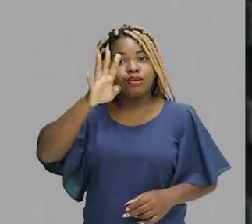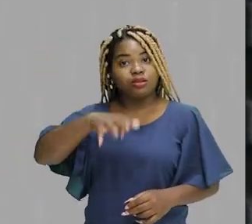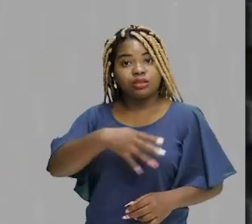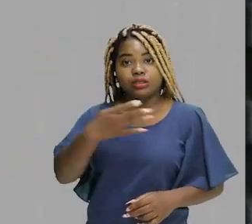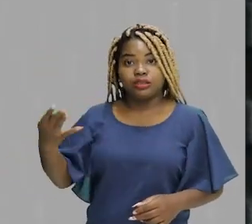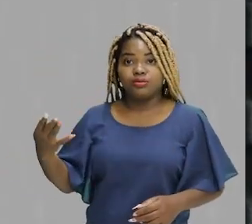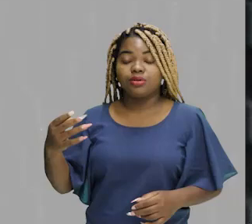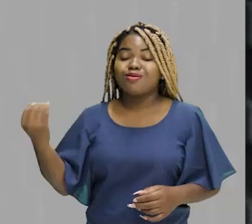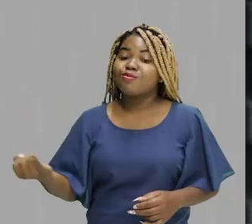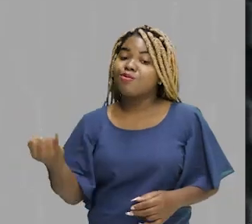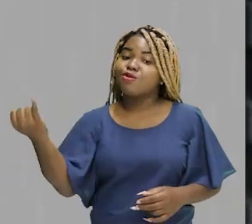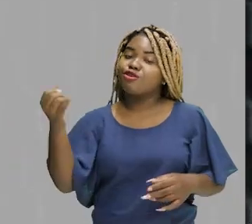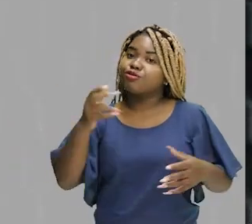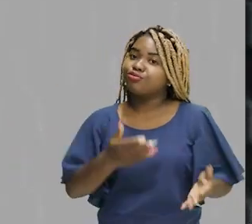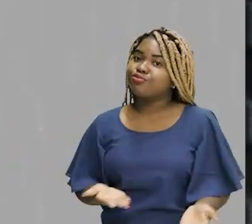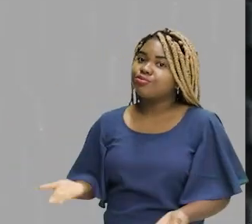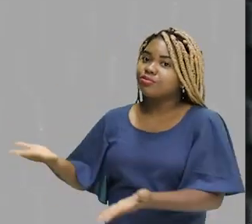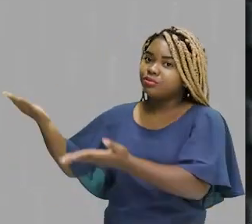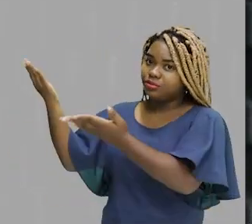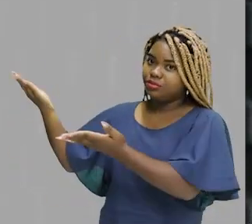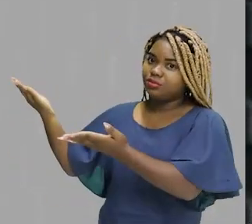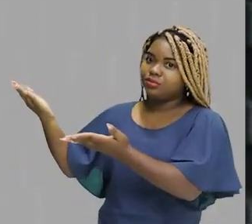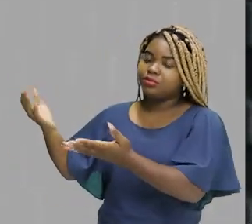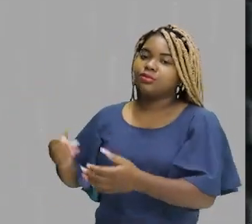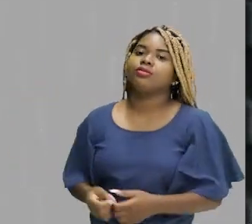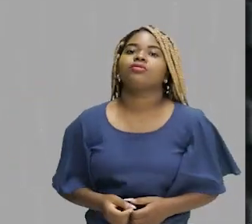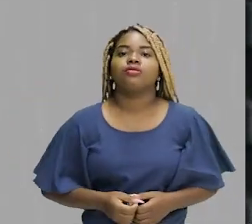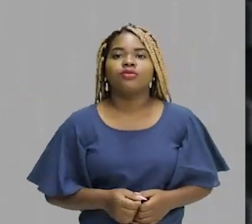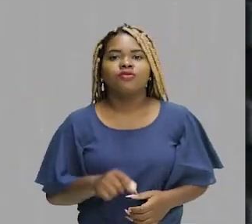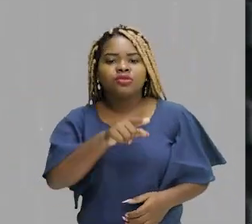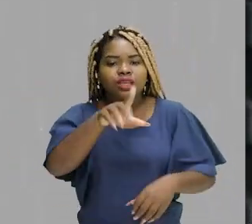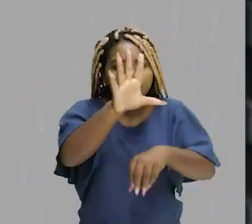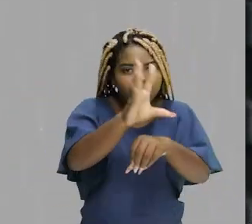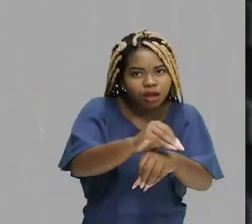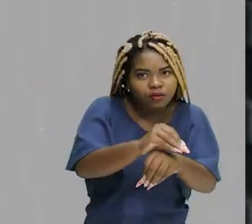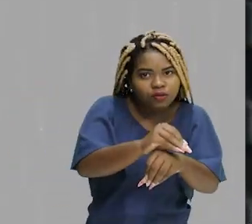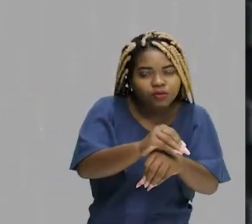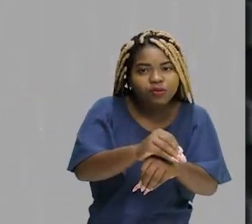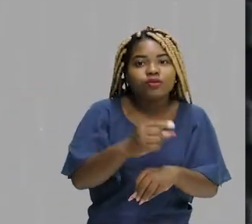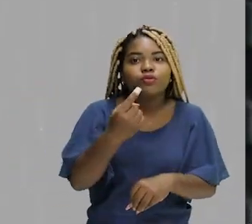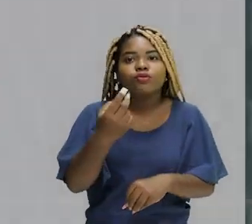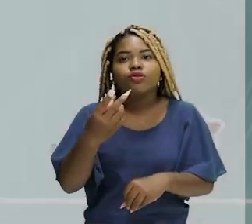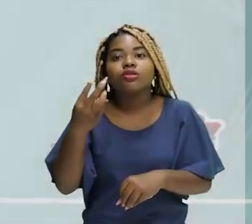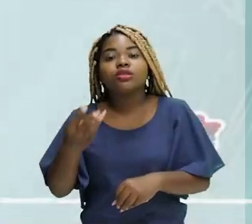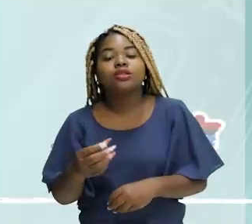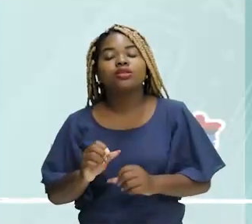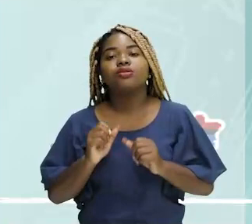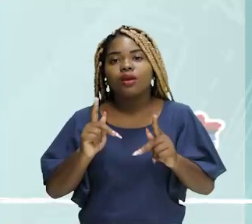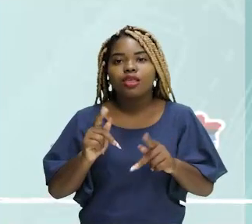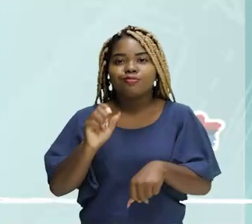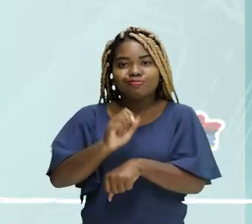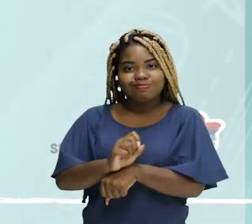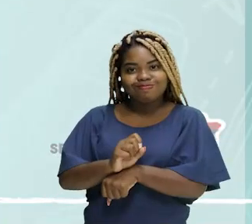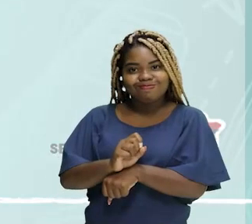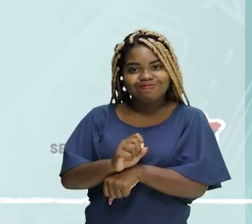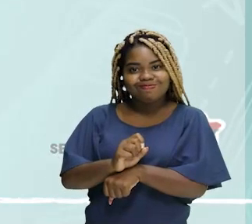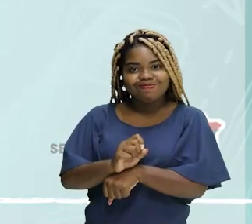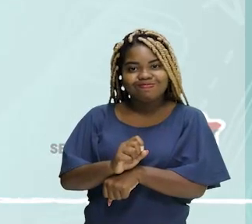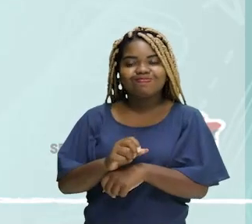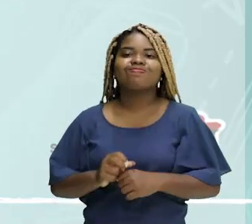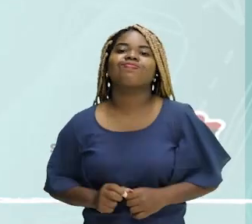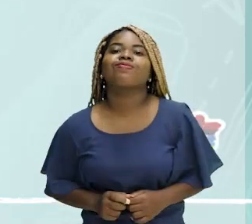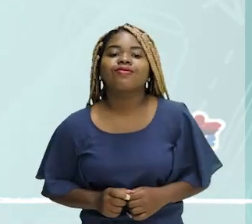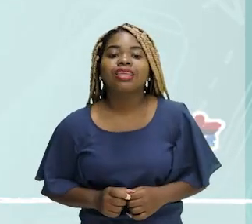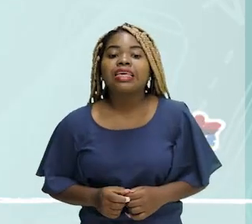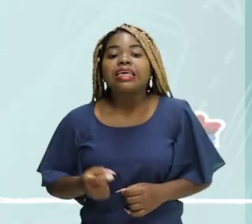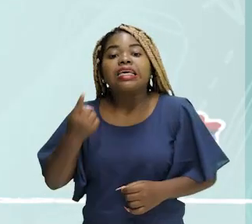aí eu faço a sugestão de você printar a tela, ok, turma? 1, 2, 3, faça um print. Nessa tela,